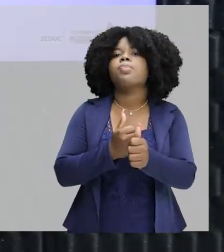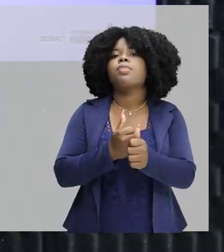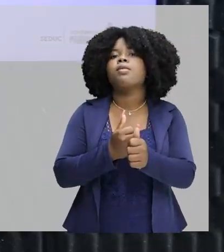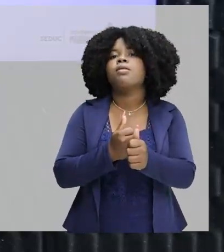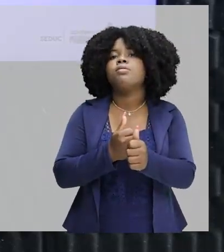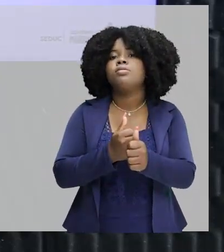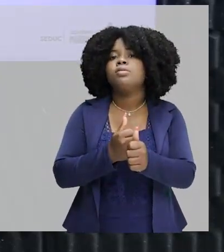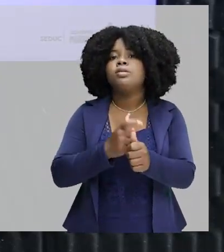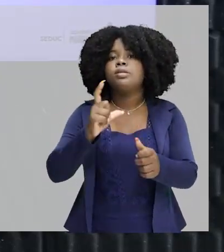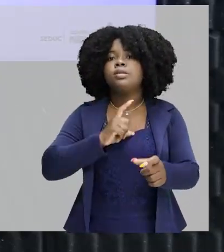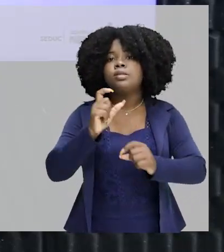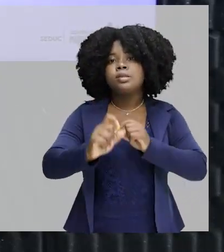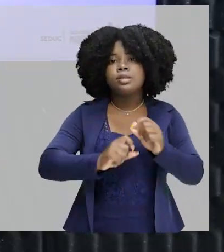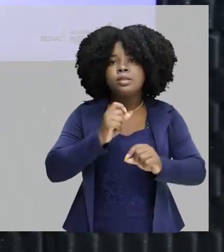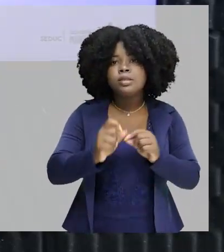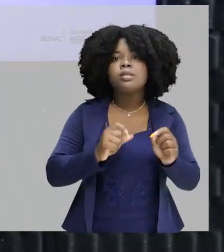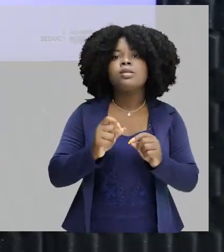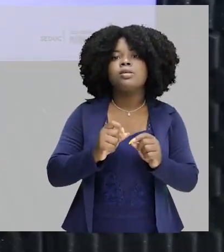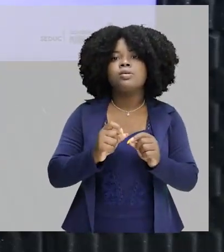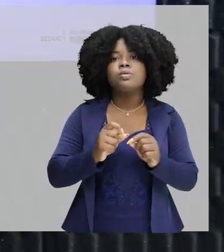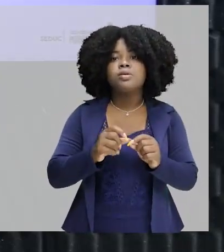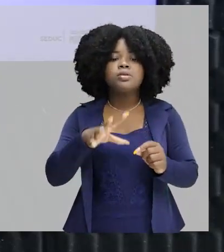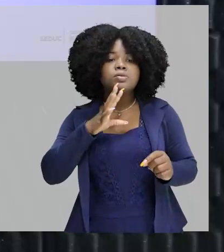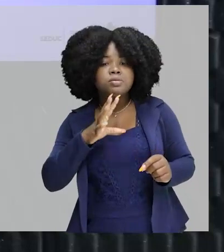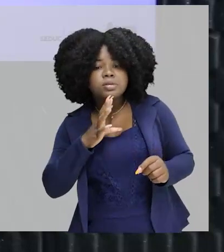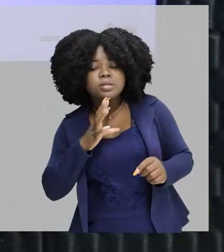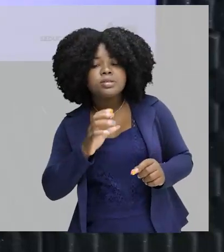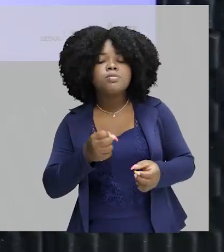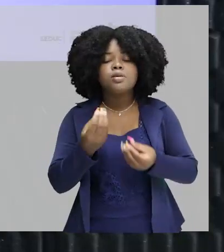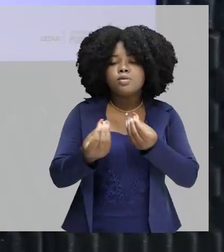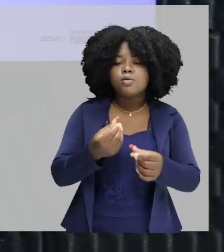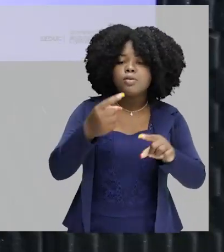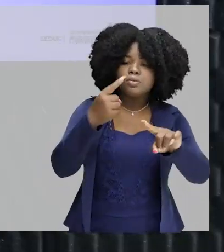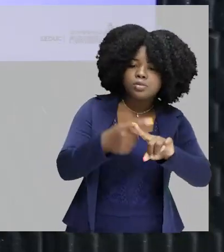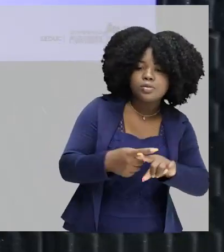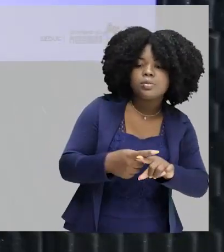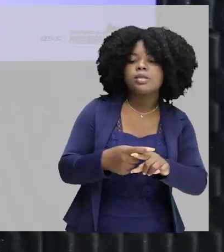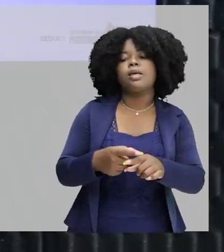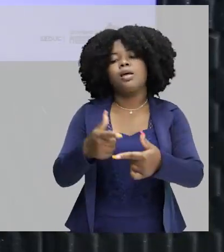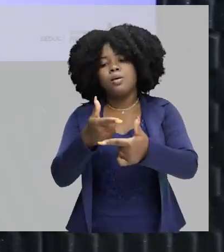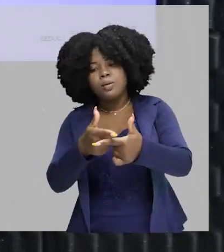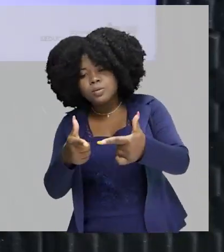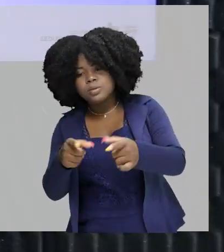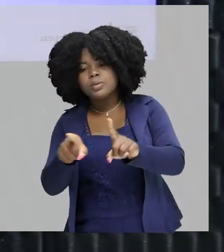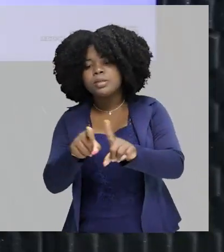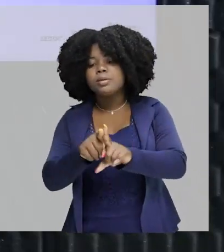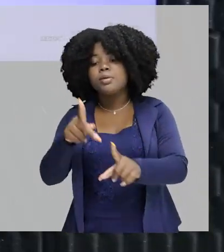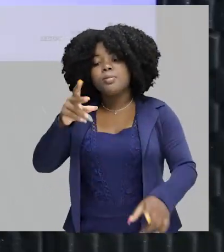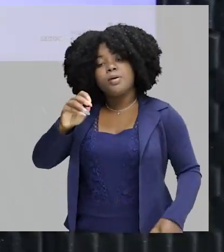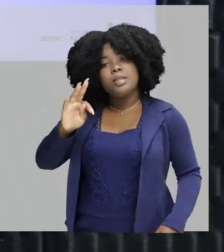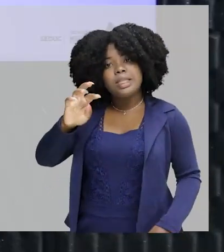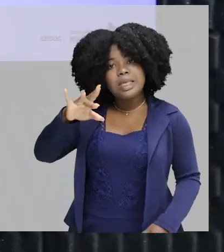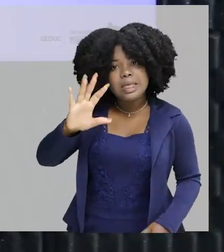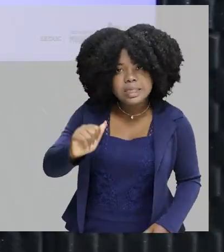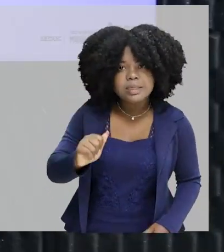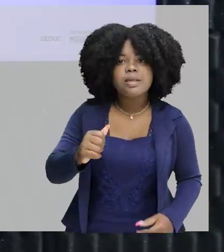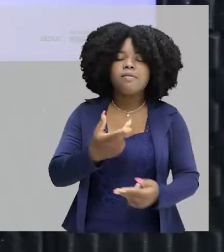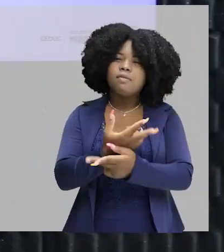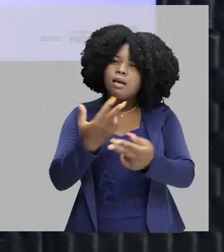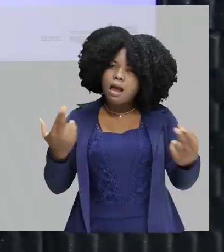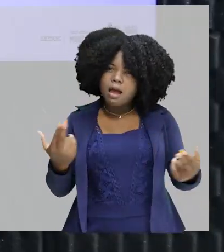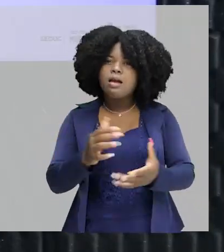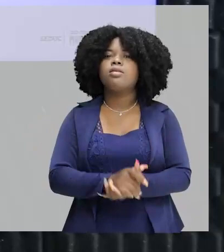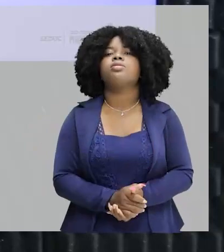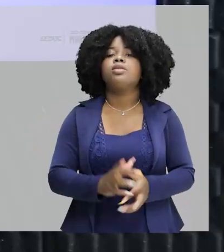essas ferramentas matemáticas, como a multiplicação, a divisão, trabalho com potência, certo? Que todas